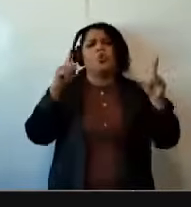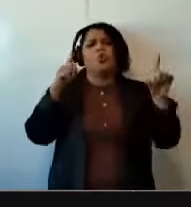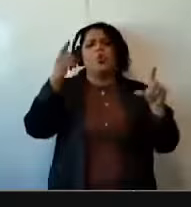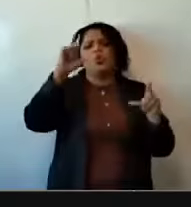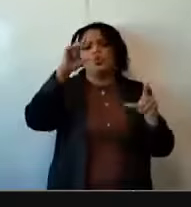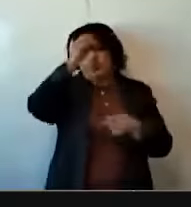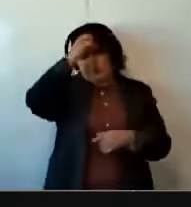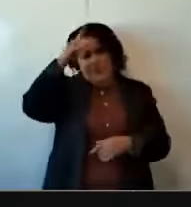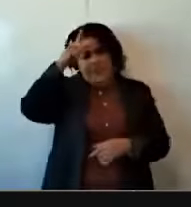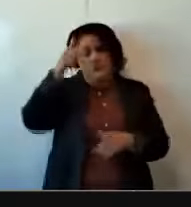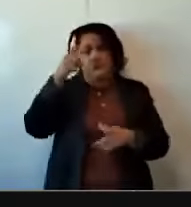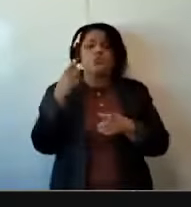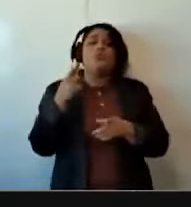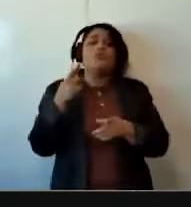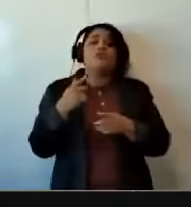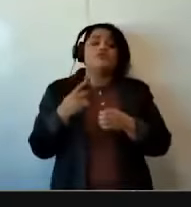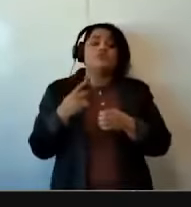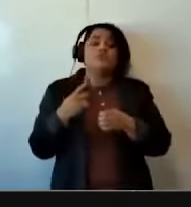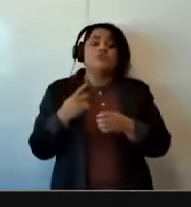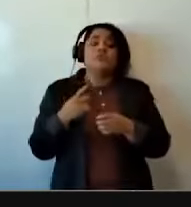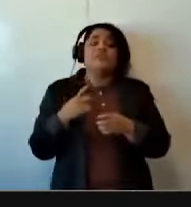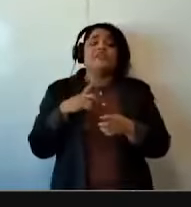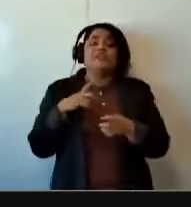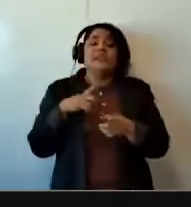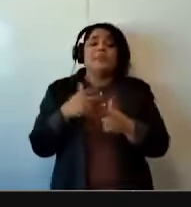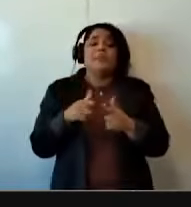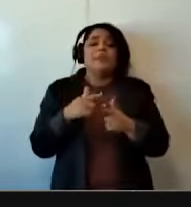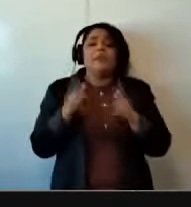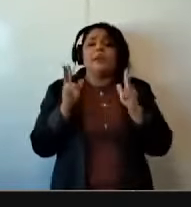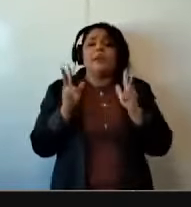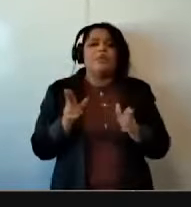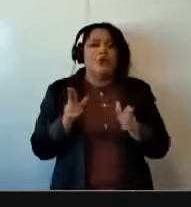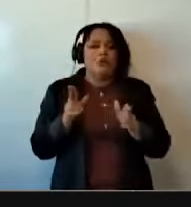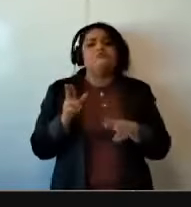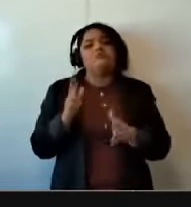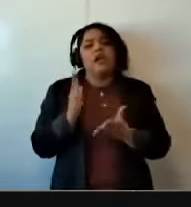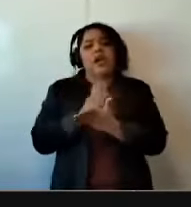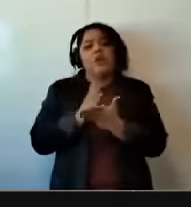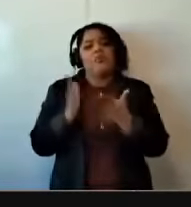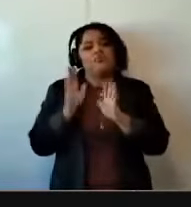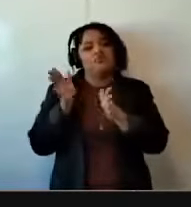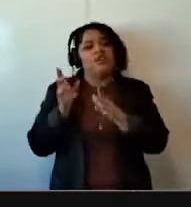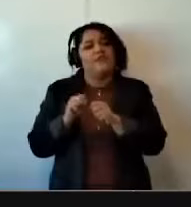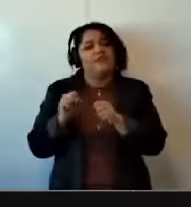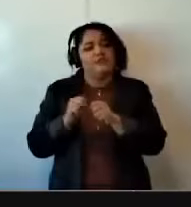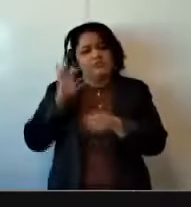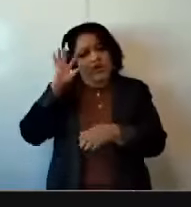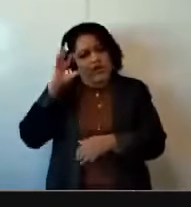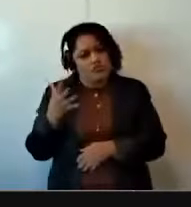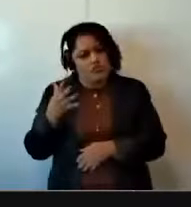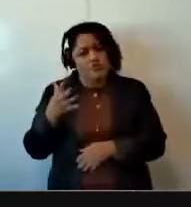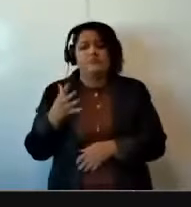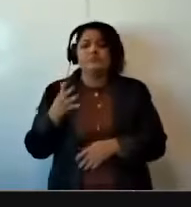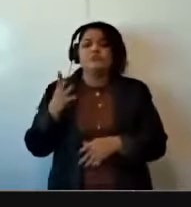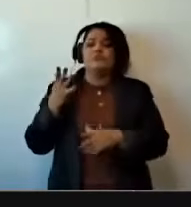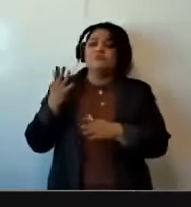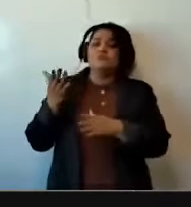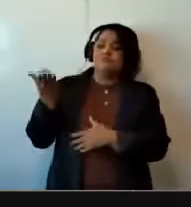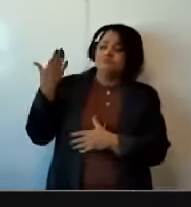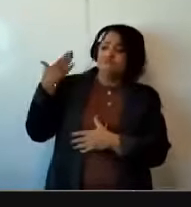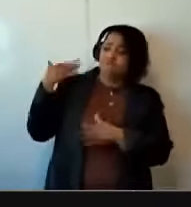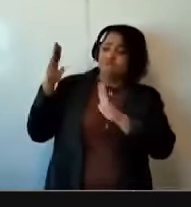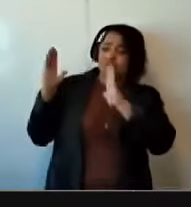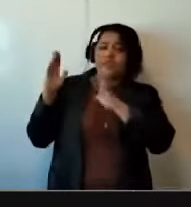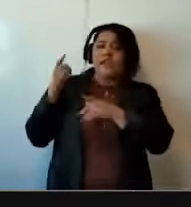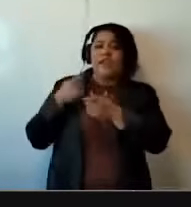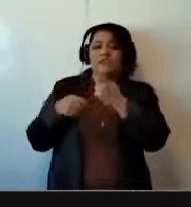problemas, alguns já agindo. Eu lamento muito que a administração passada, ao invés de agir, ficou criando cada vez